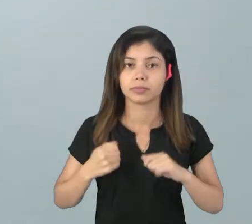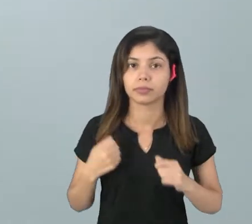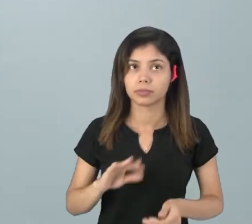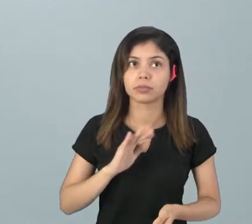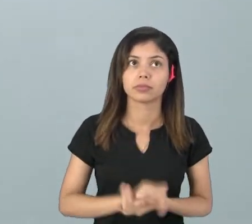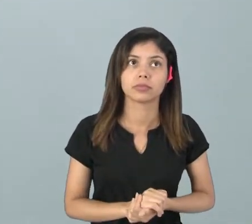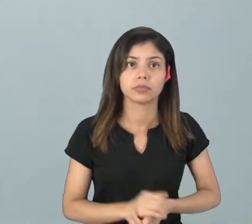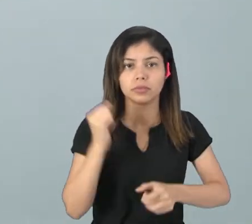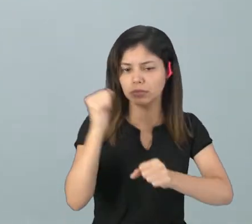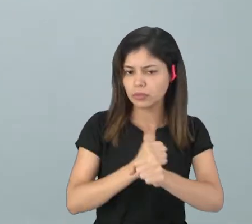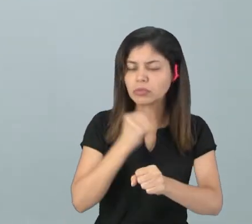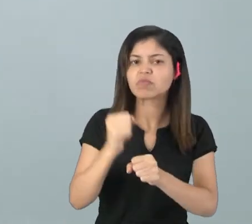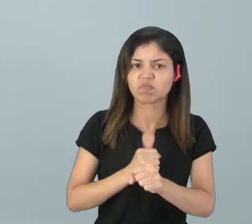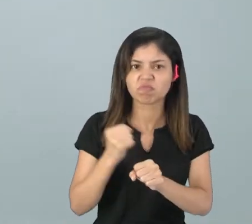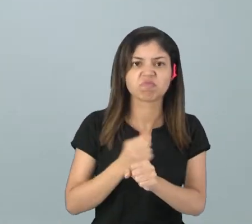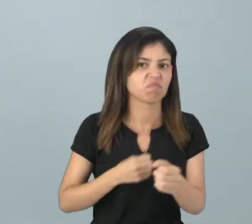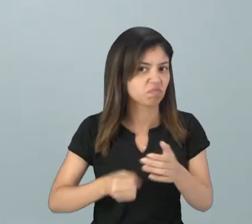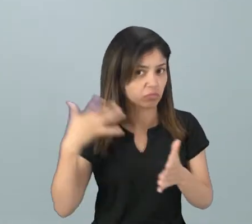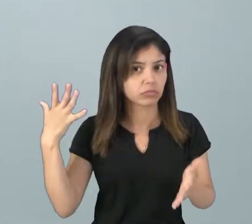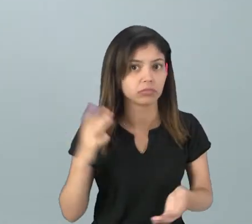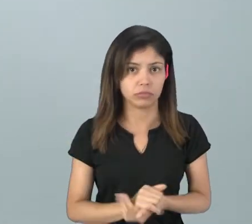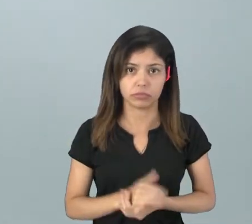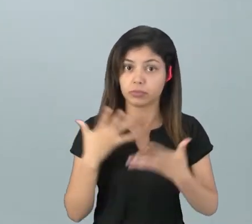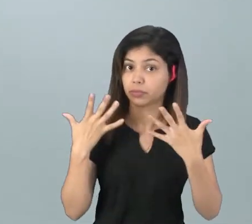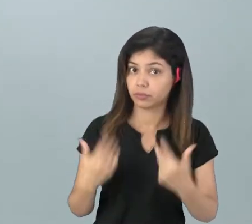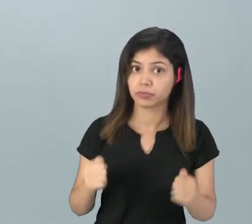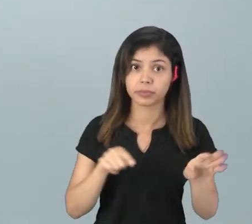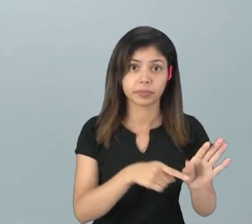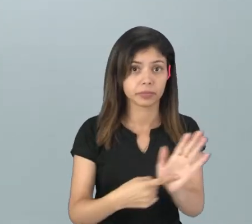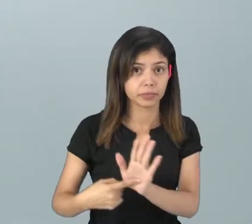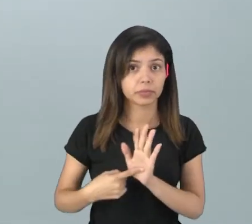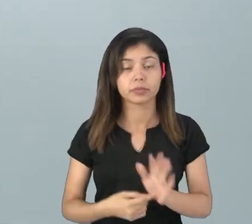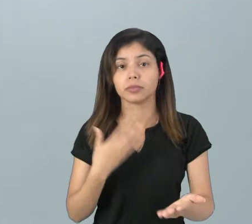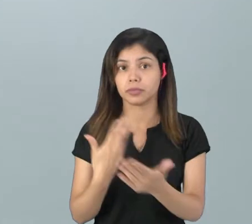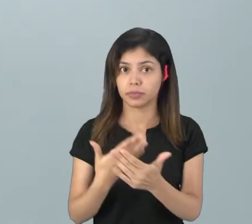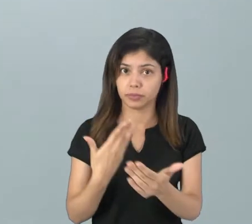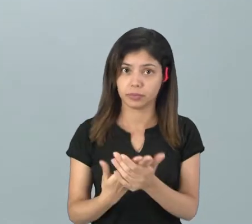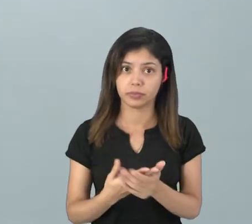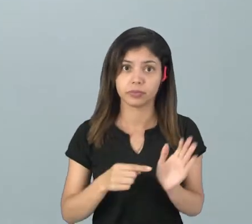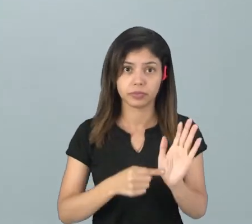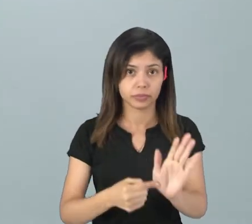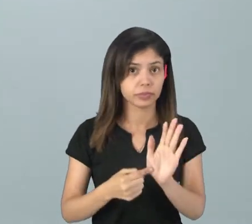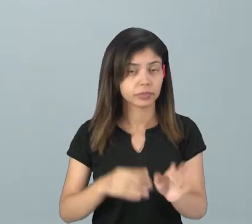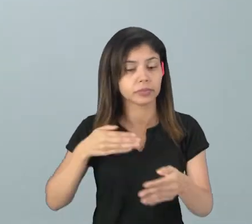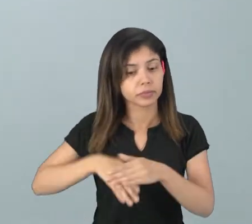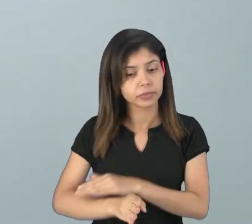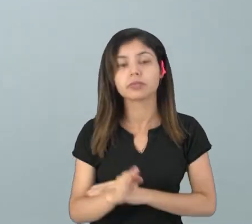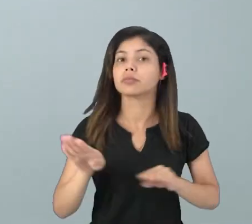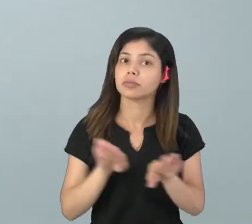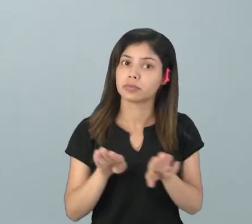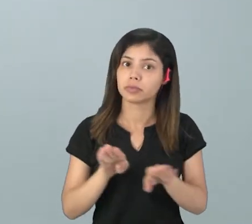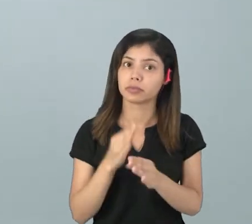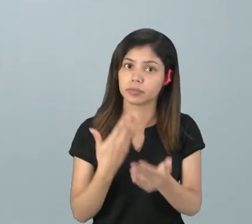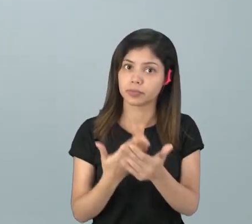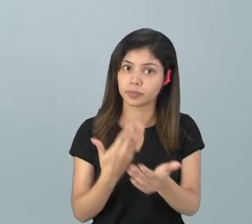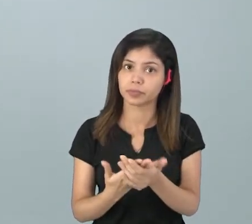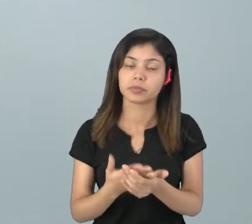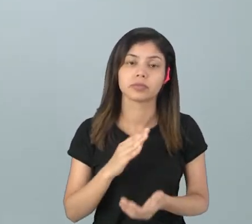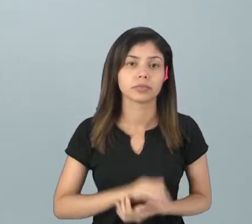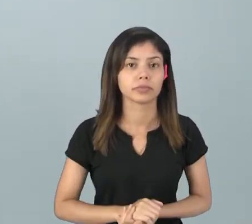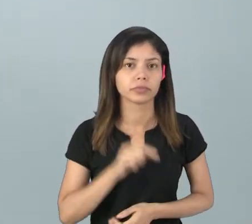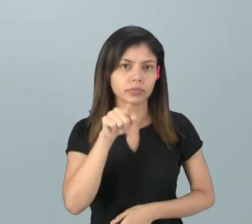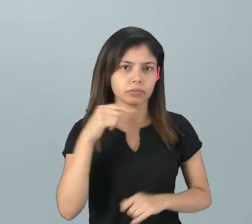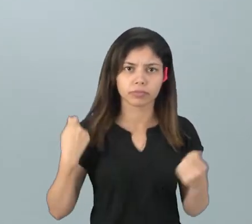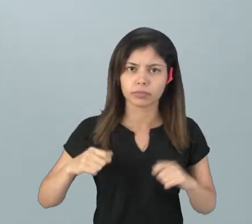anos e anos para ter uma teoria, para ser aceita, para ser estudadas, entrar na universidade e estudar. Então,